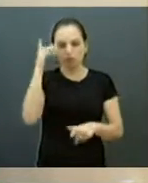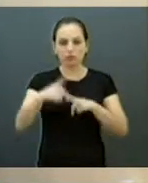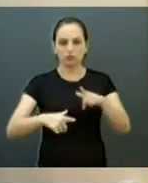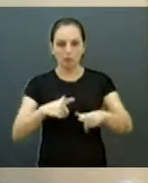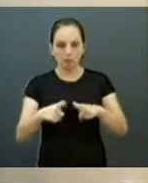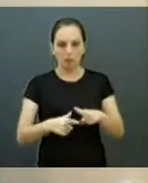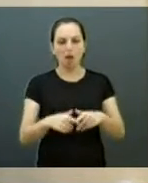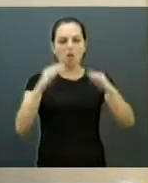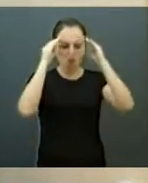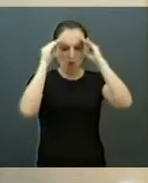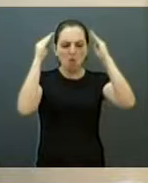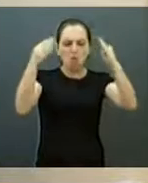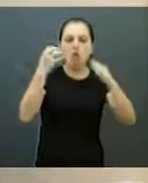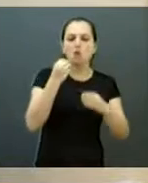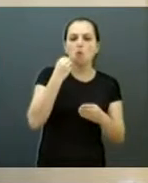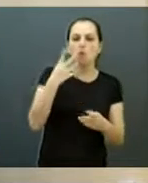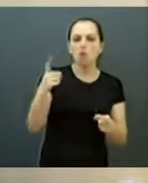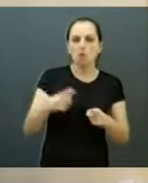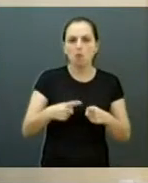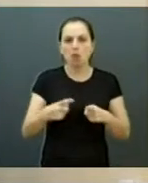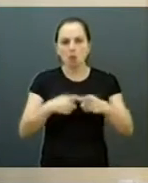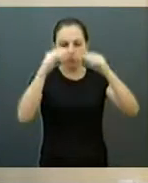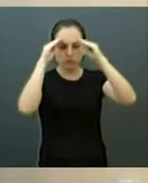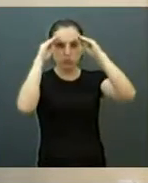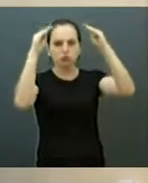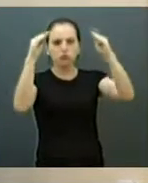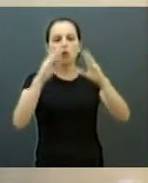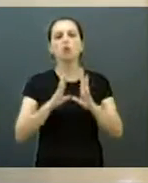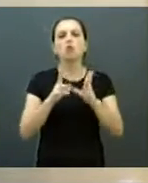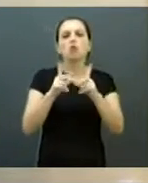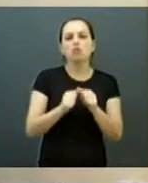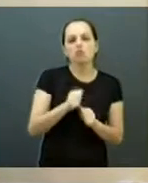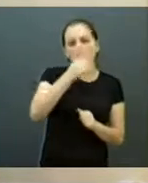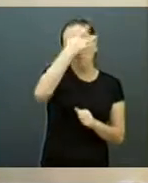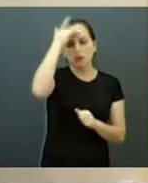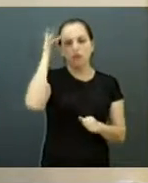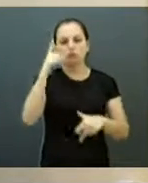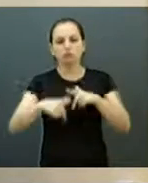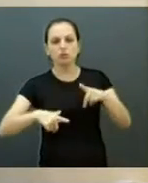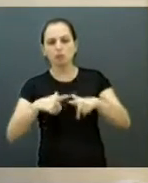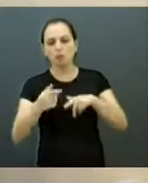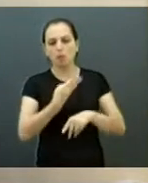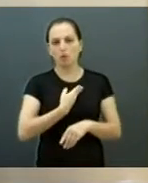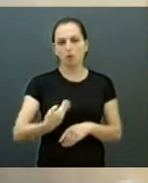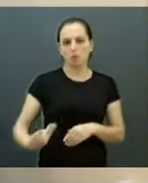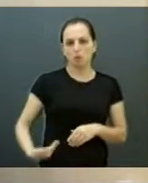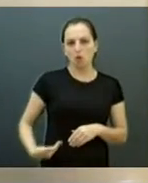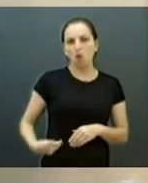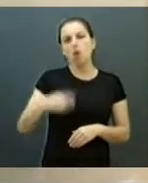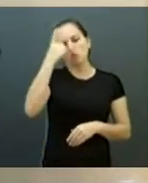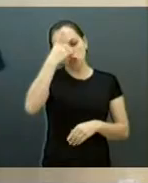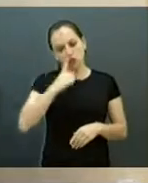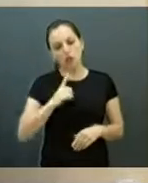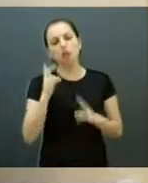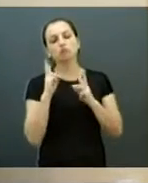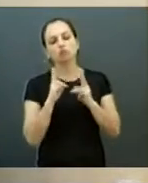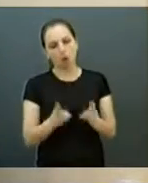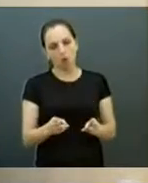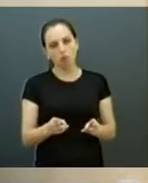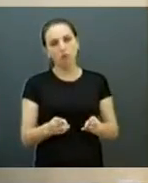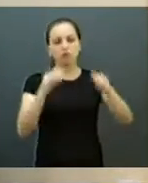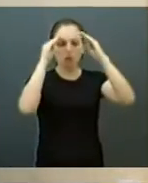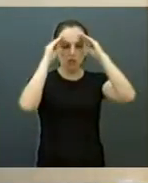com os bons médicos eu tenho respeito com todos os funcionários públicos eles têm o mesmo direito e mesmo a obrigação eo mesmo respeito desse